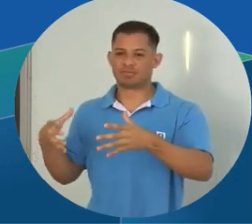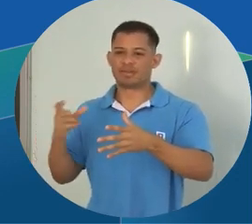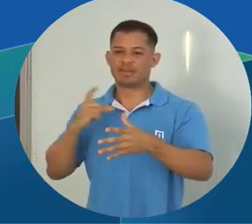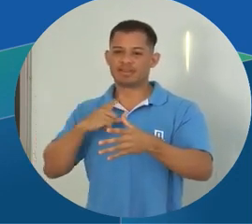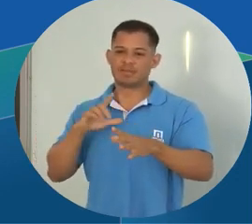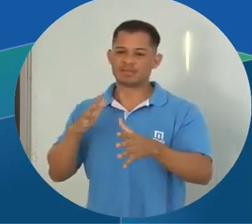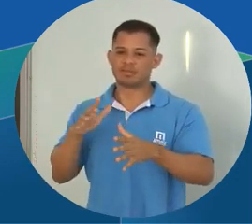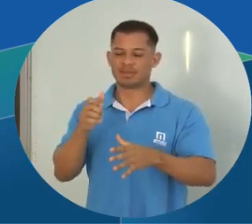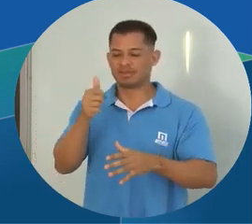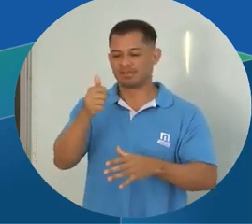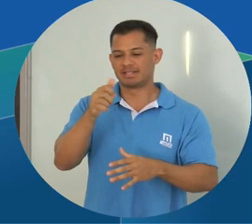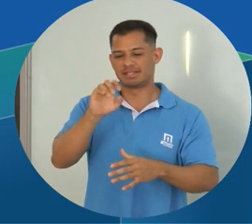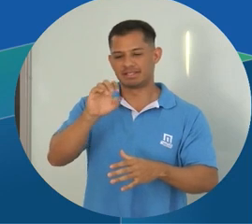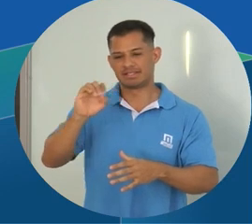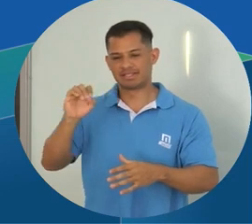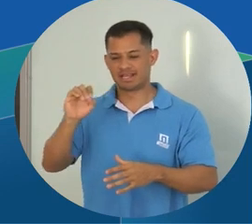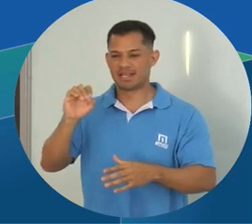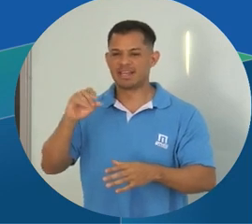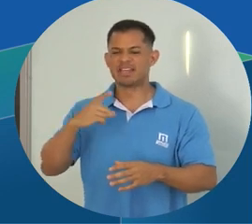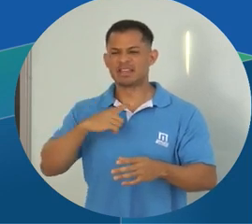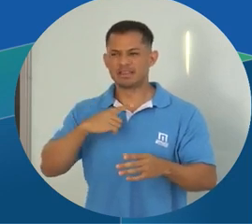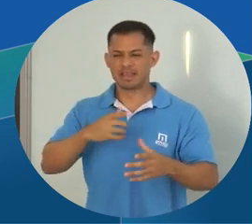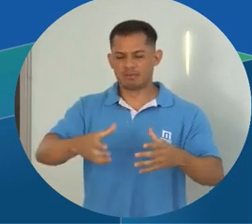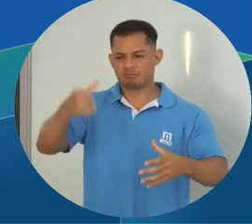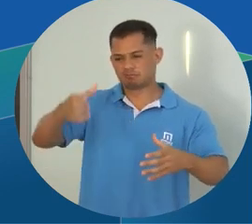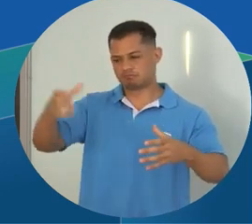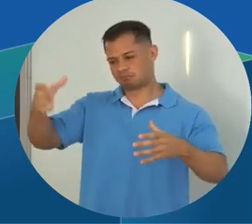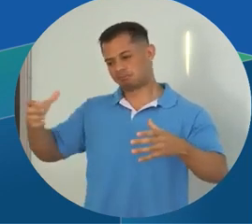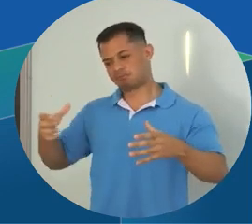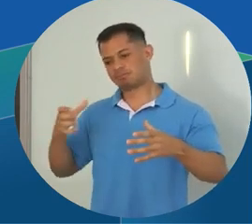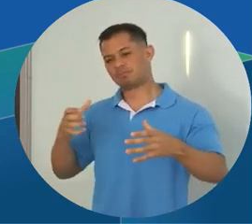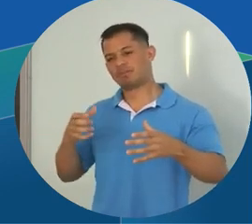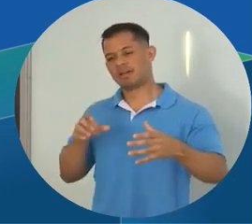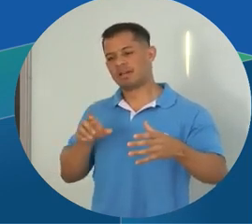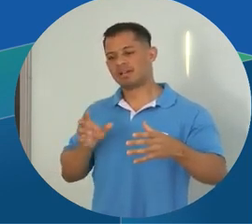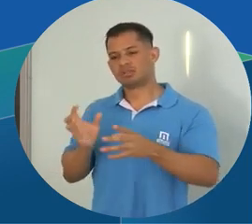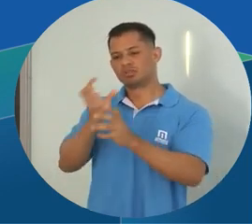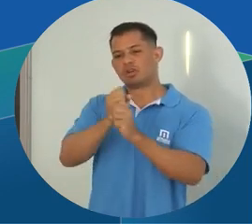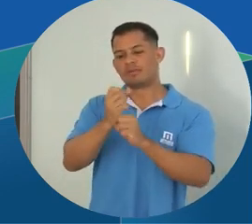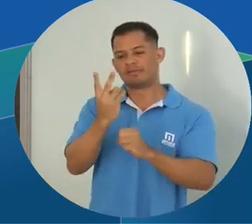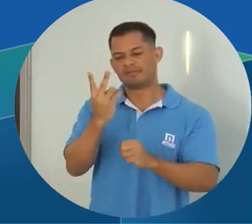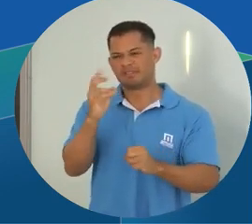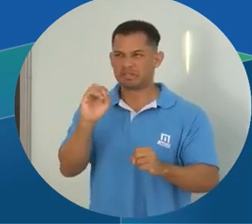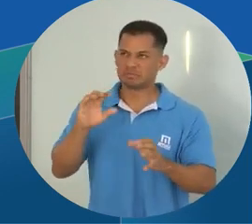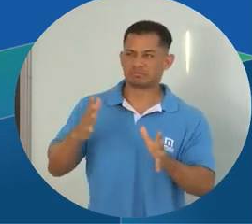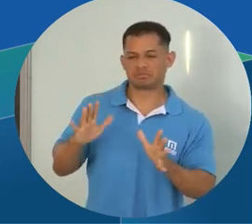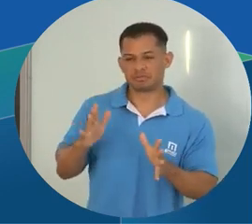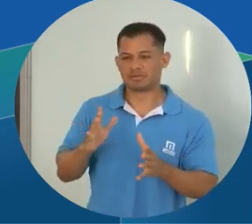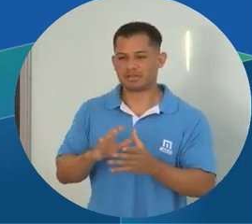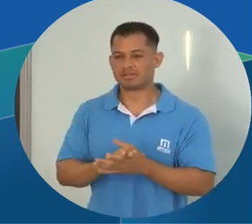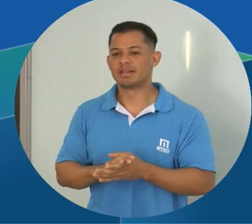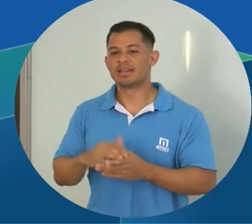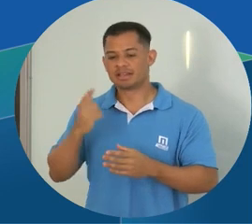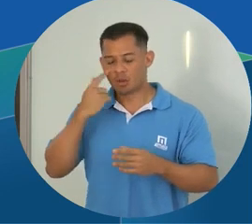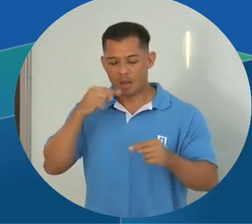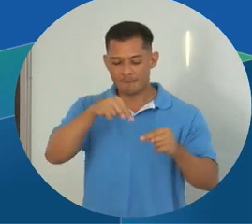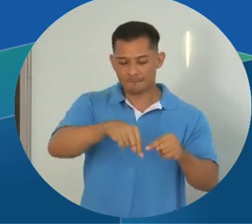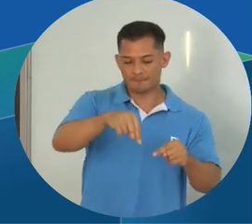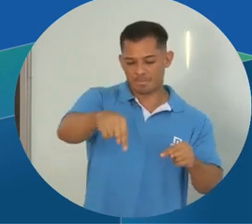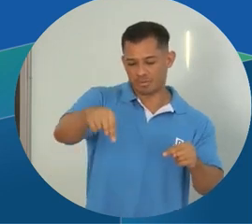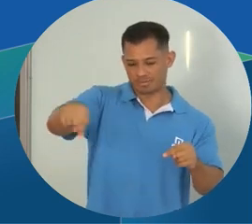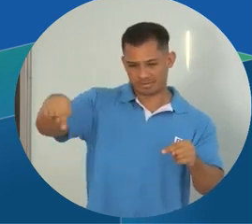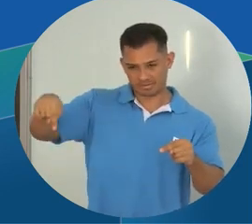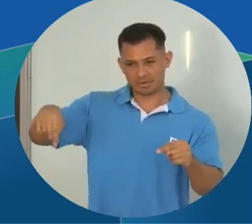são 20 e poucos blocos. A posição dessas juntas foi relevante, a gente vai mostrar lá no final uma